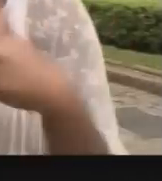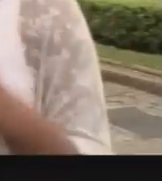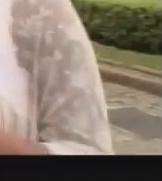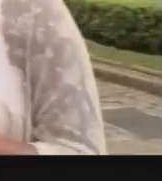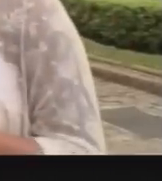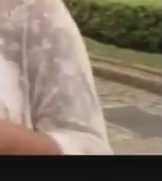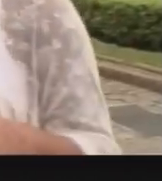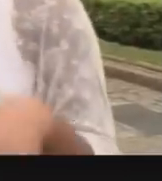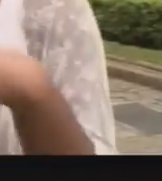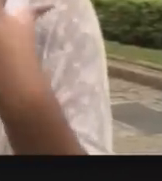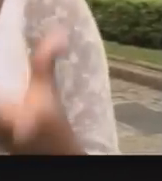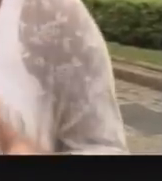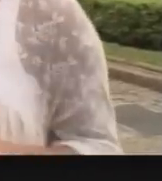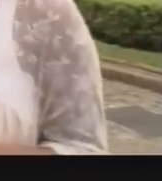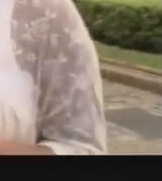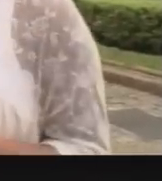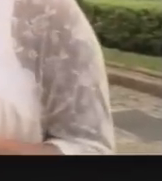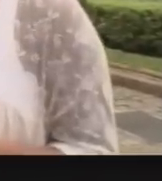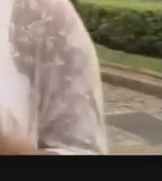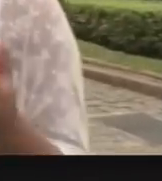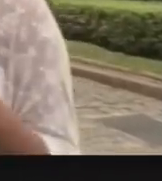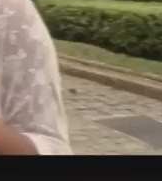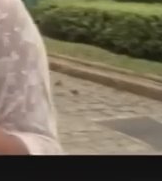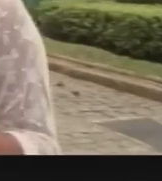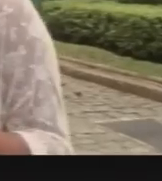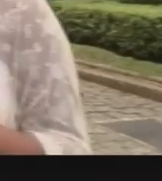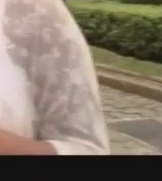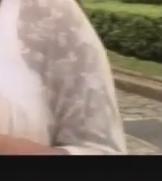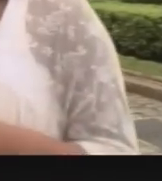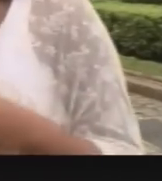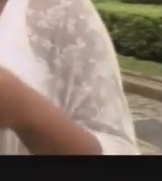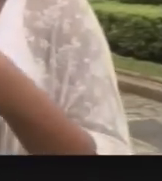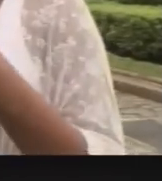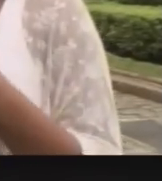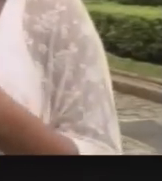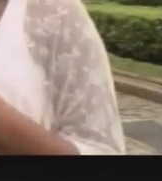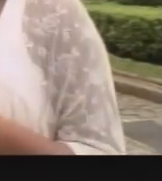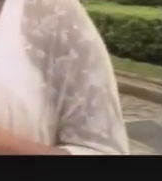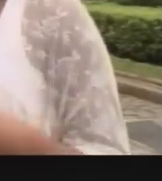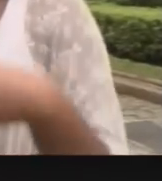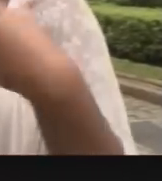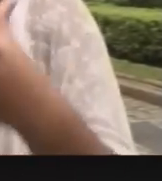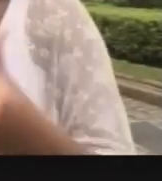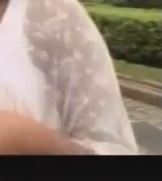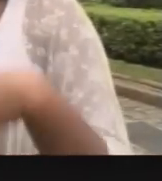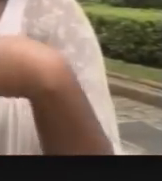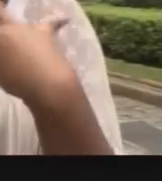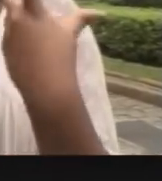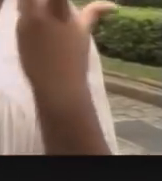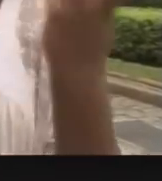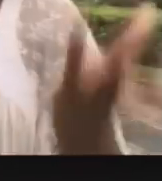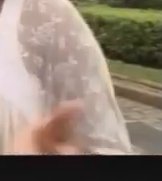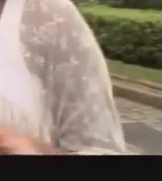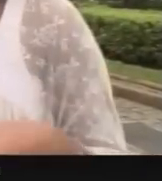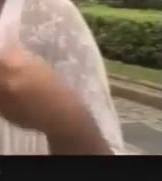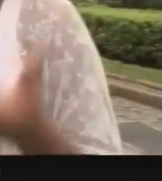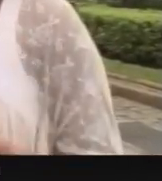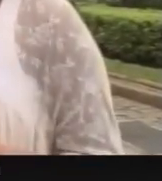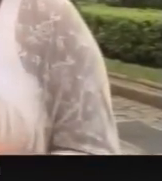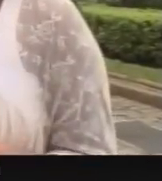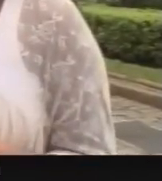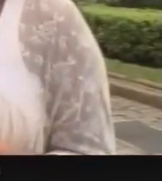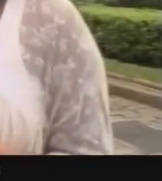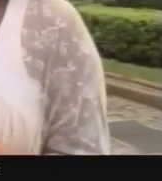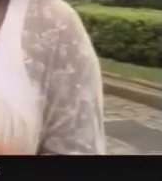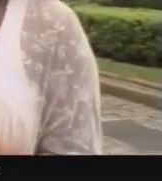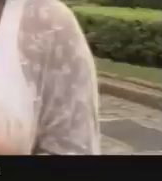foi, depois minha avó foi, e aí eles se conheceram lá no Rio, vieram pra cá. Nesse meio tempo, vieram, lógico, os meus tios, a minha